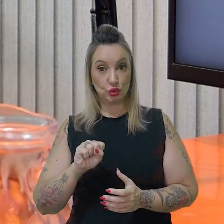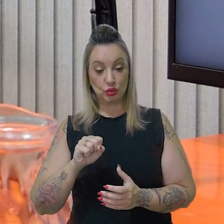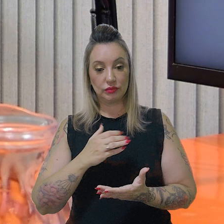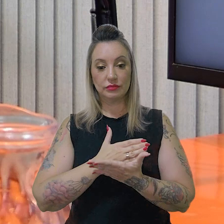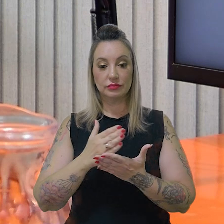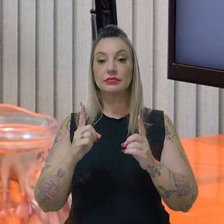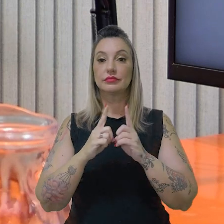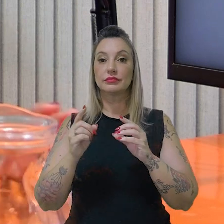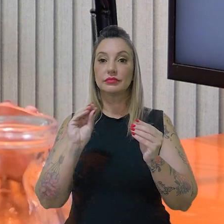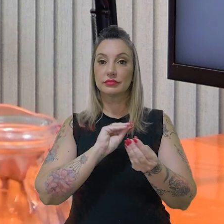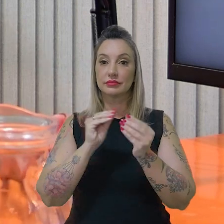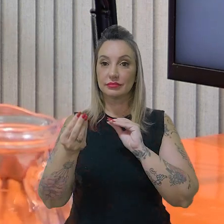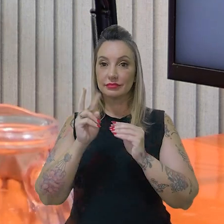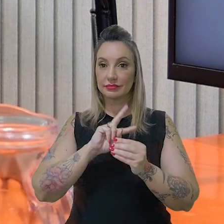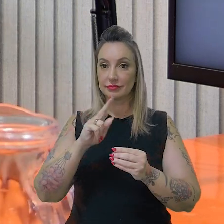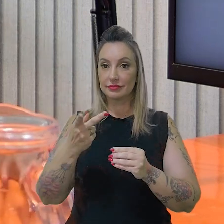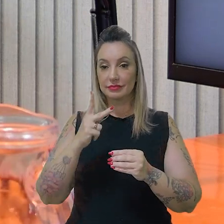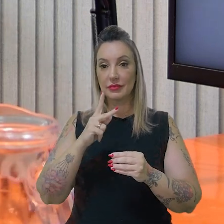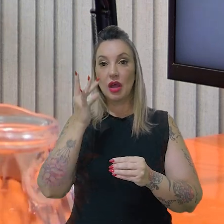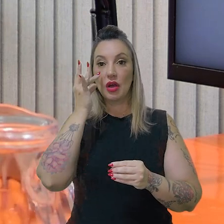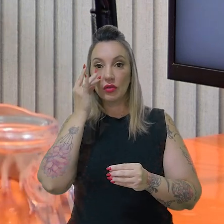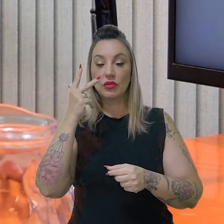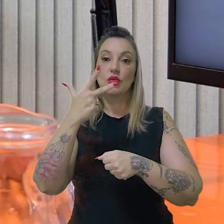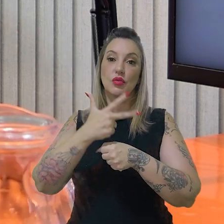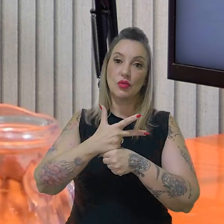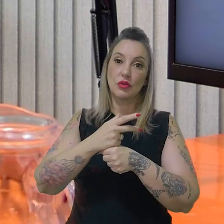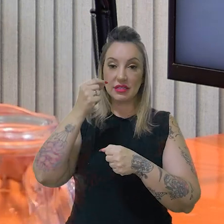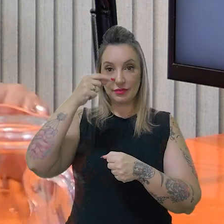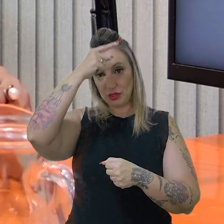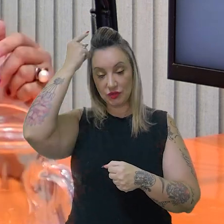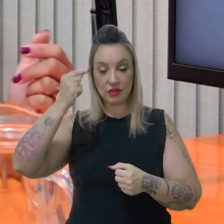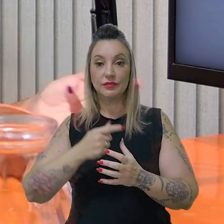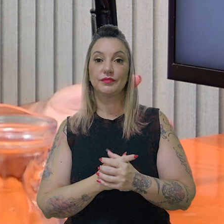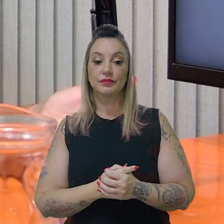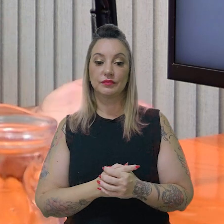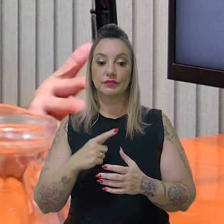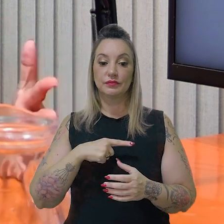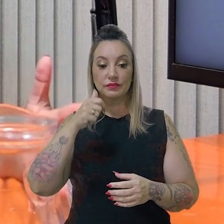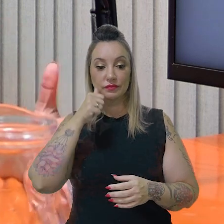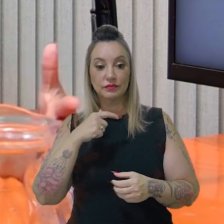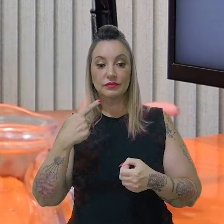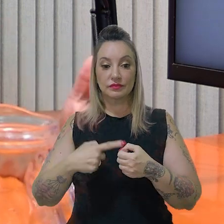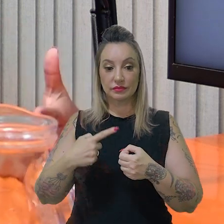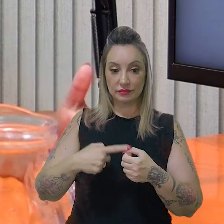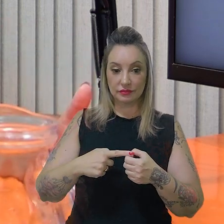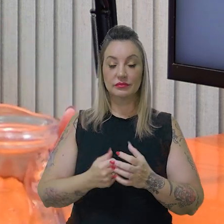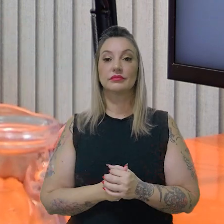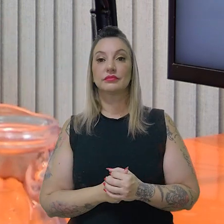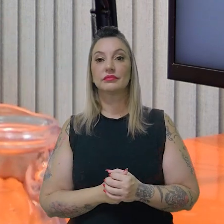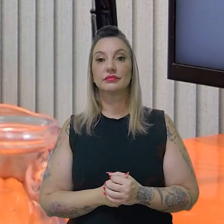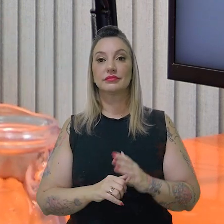atender híbrido né esse momento online até mesmo no Espírito Santo tem meninas do interior que às vezes fica